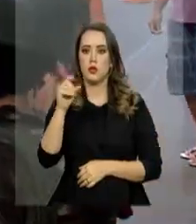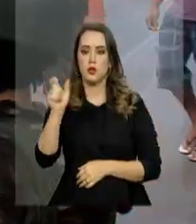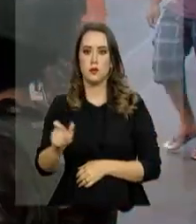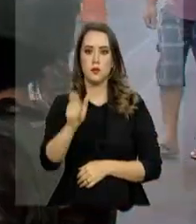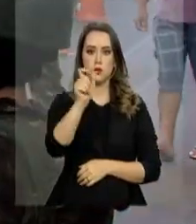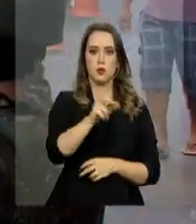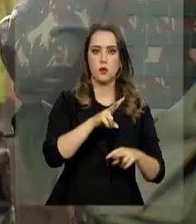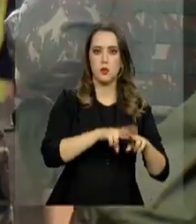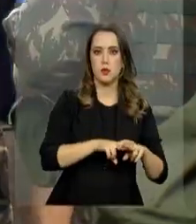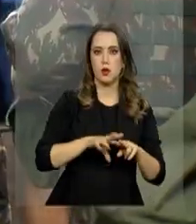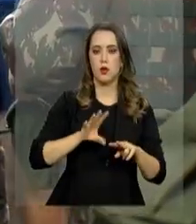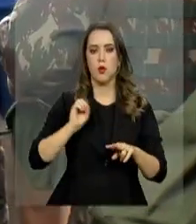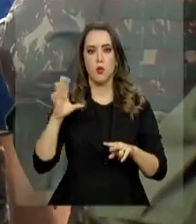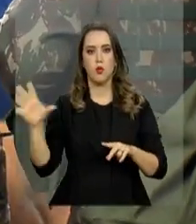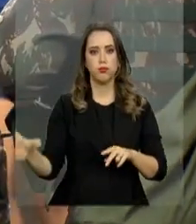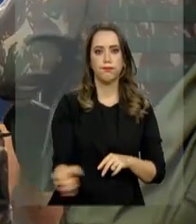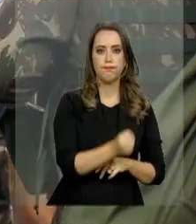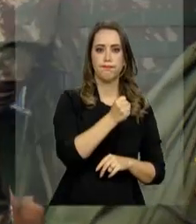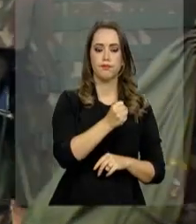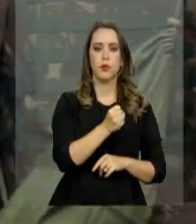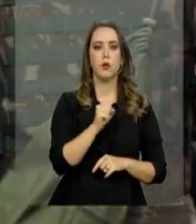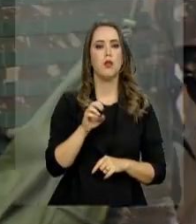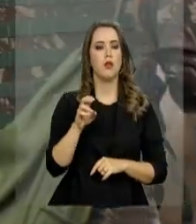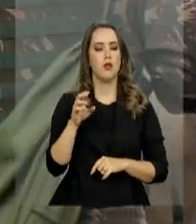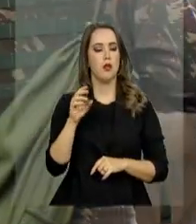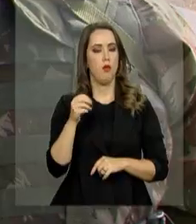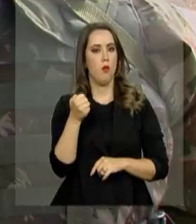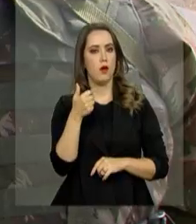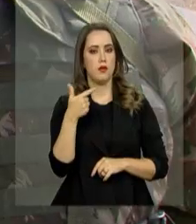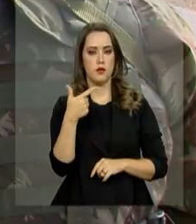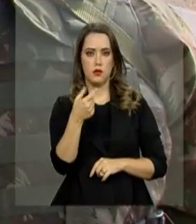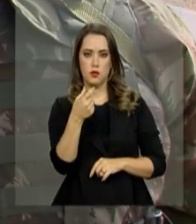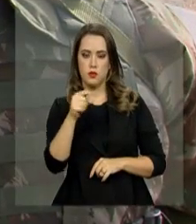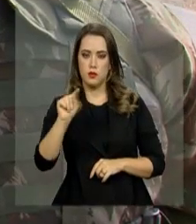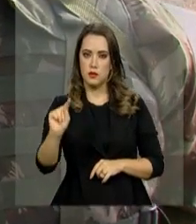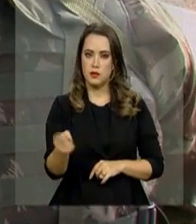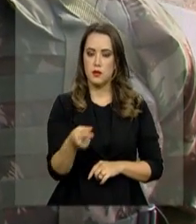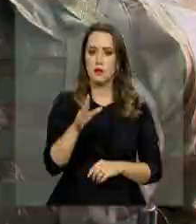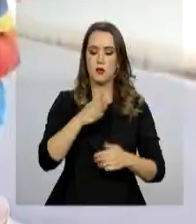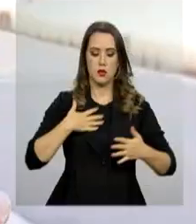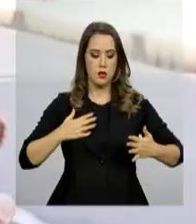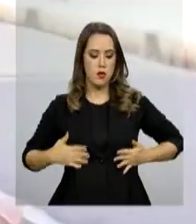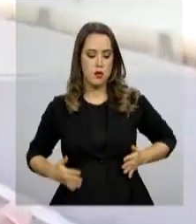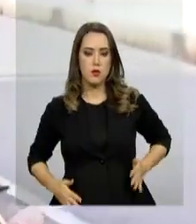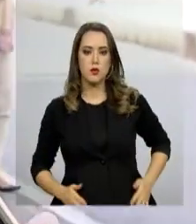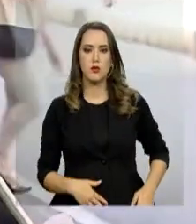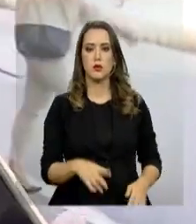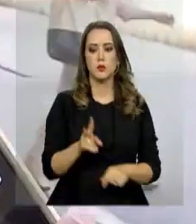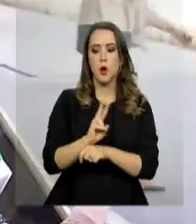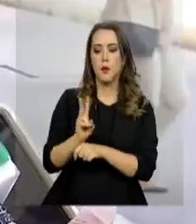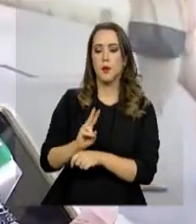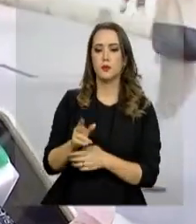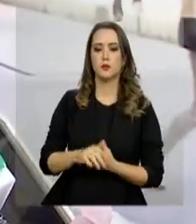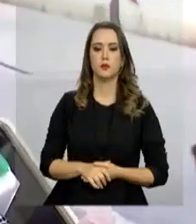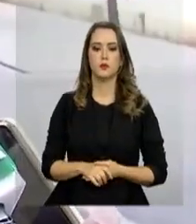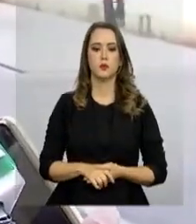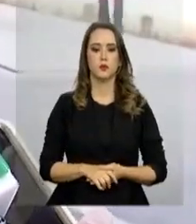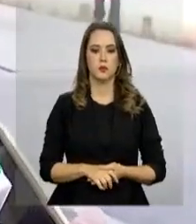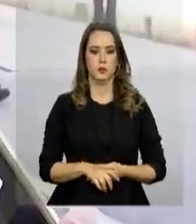ou apreendidas e quase 200 mil revistas entre veículos e pessoas. Está ajudando bastante a